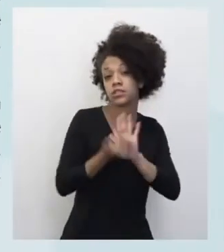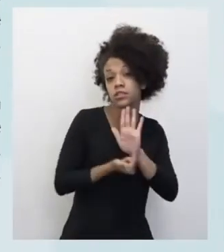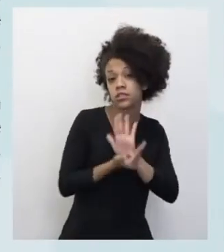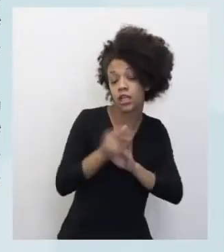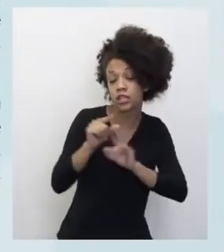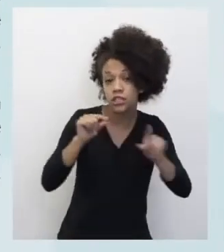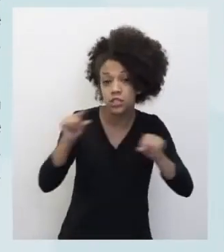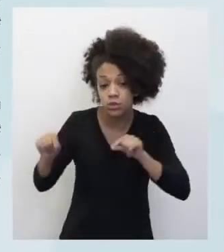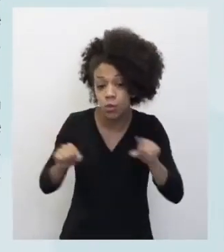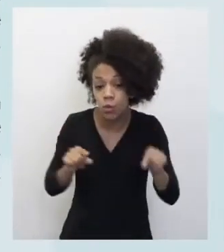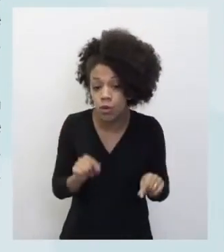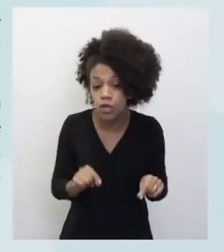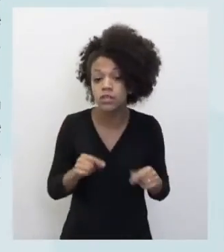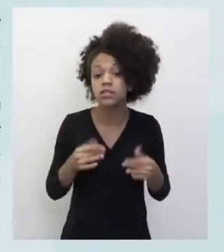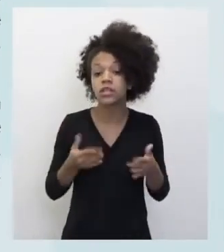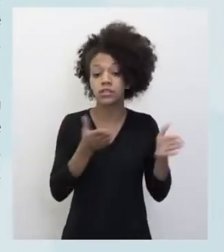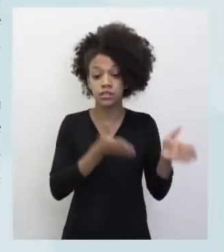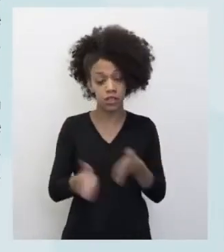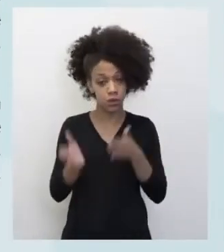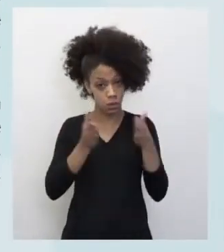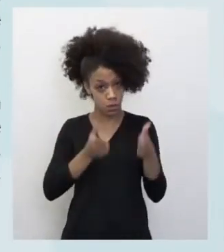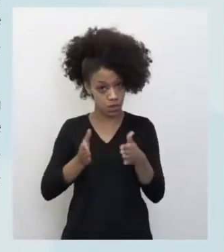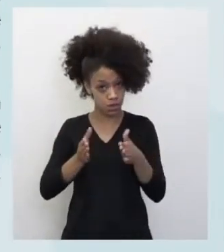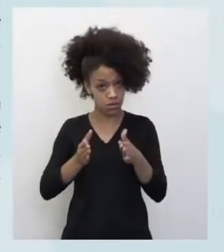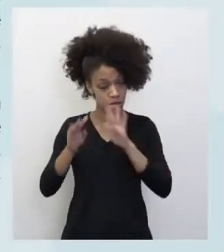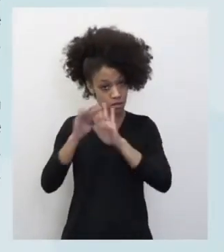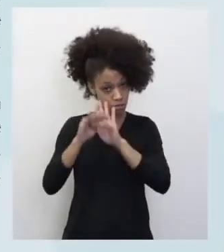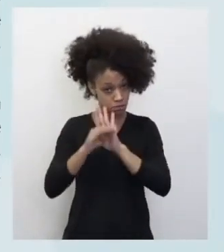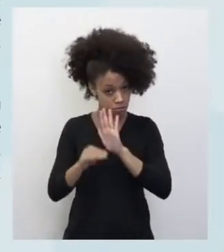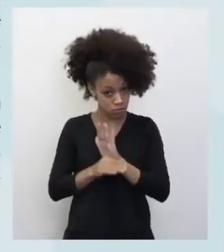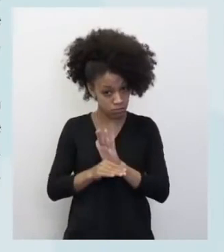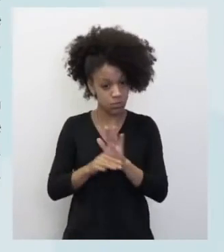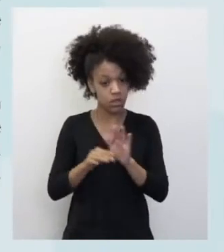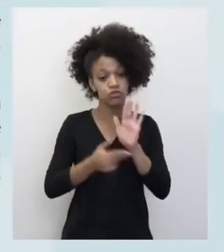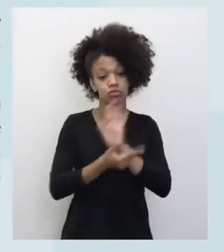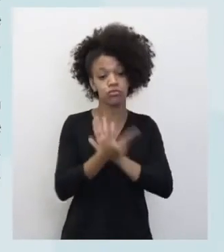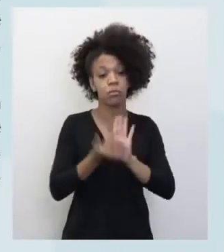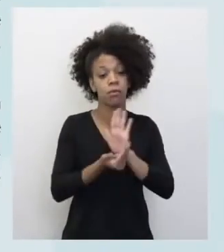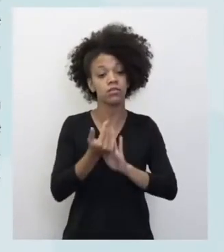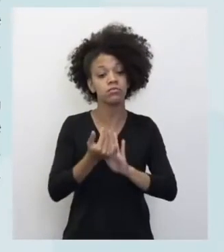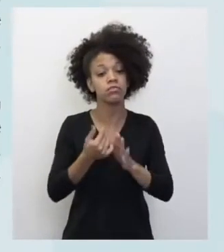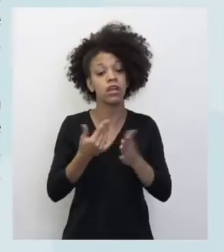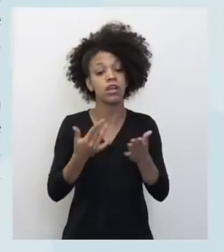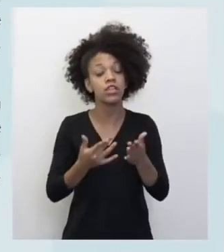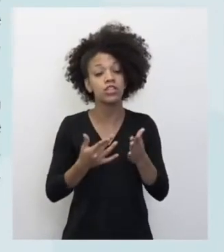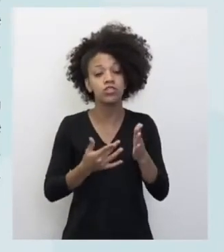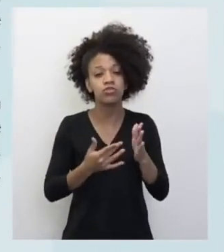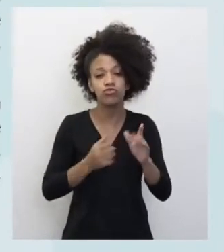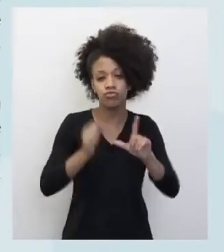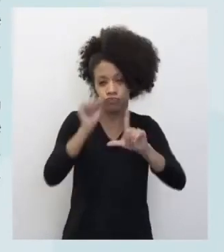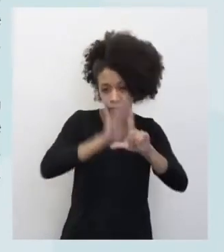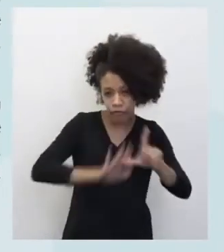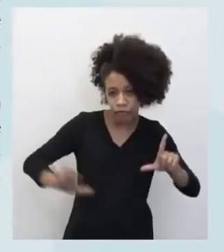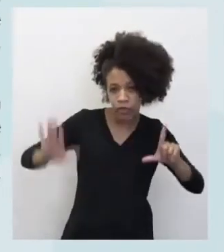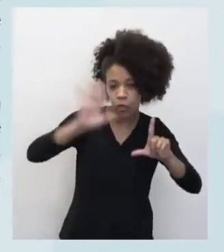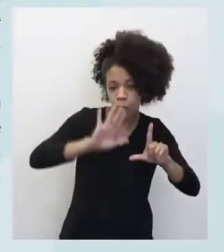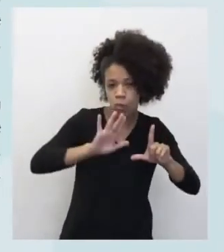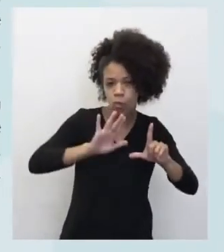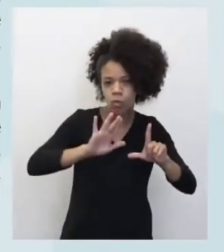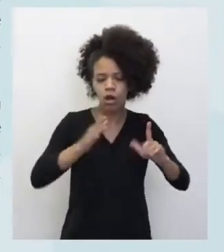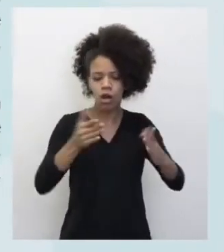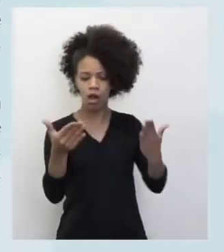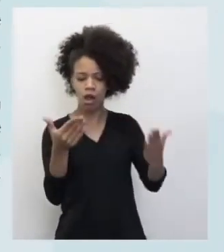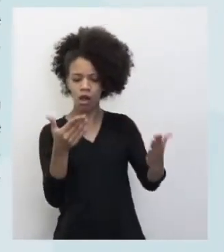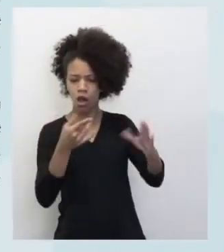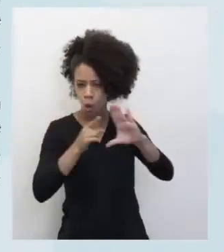de imagens estáticas, sequenciação ou sobreposição de imagens, definição de figura, fundo, ângulo,